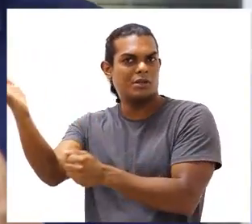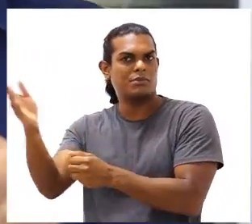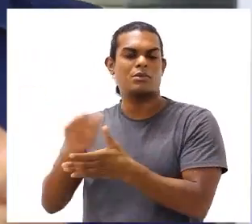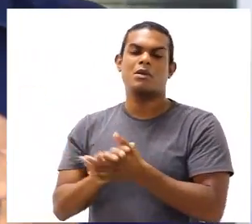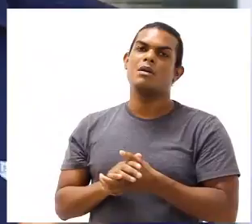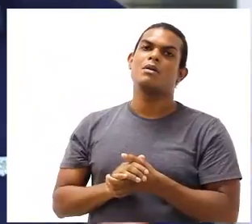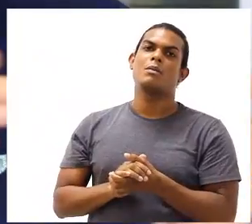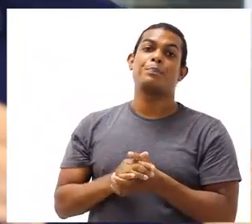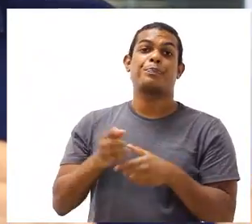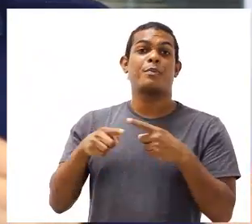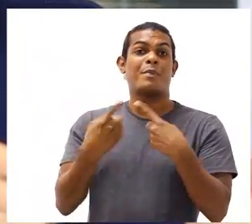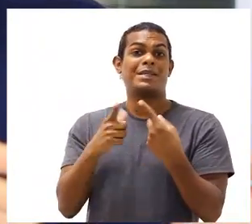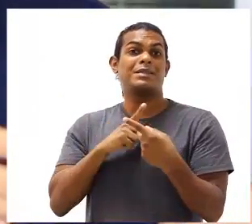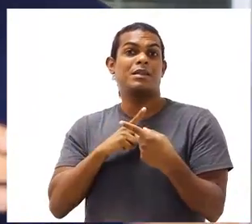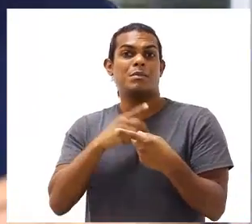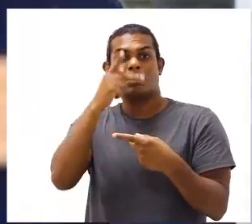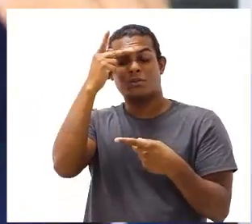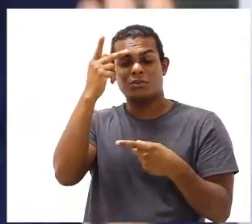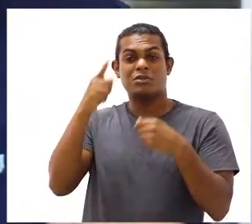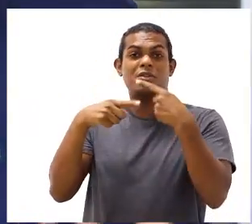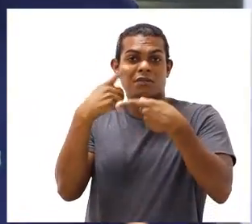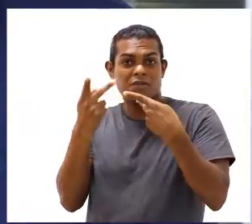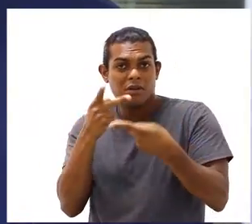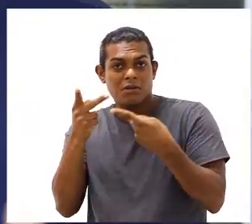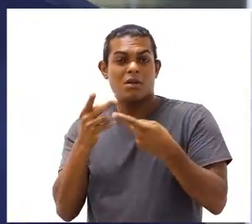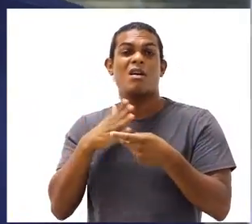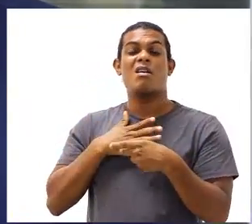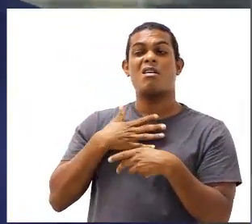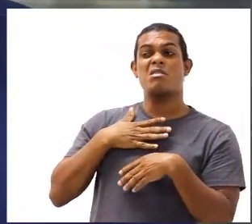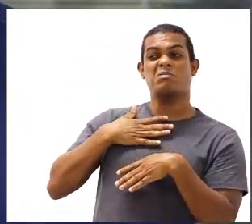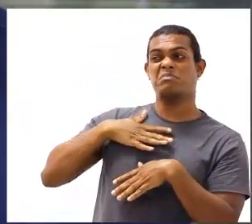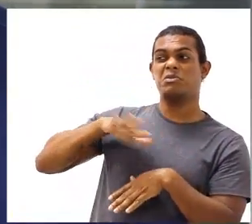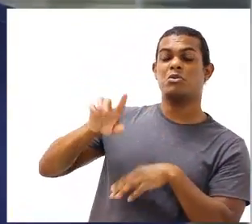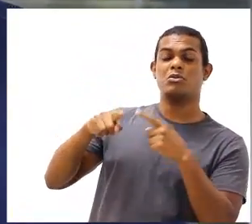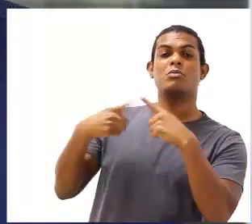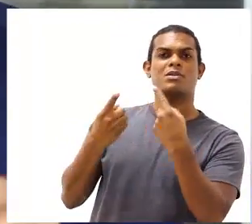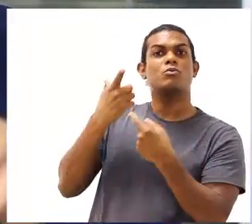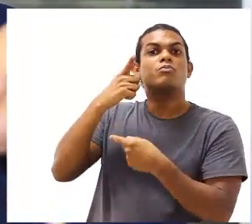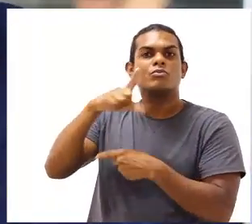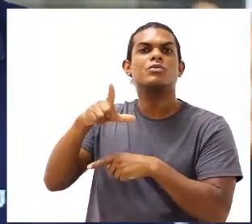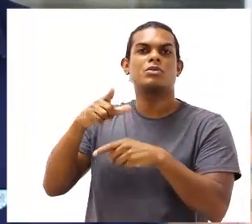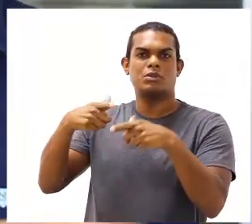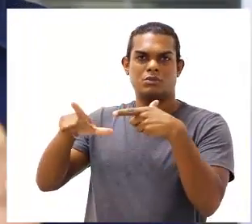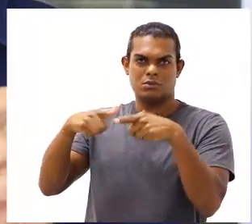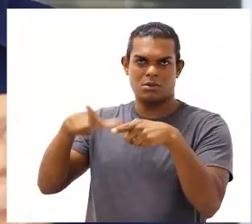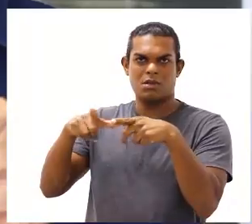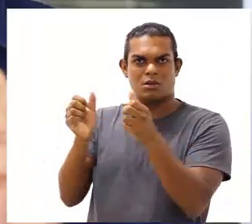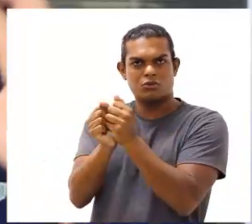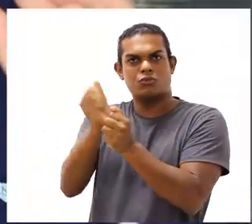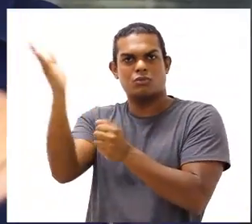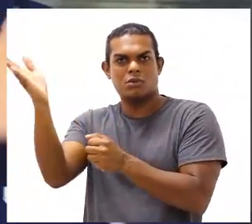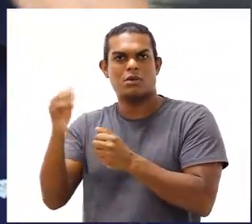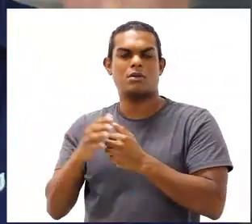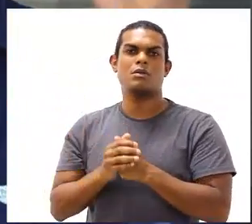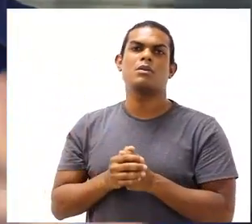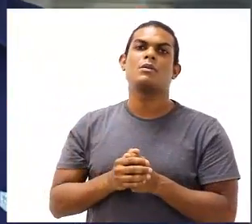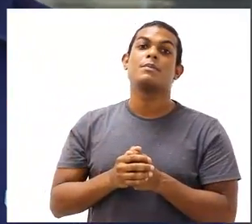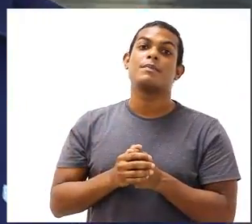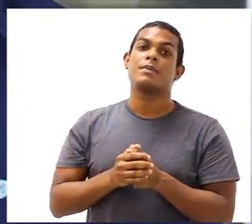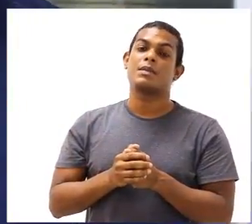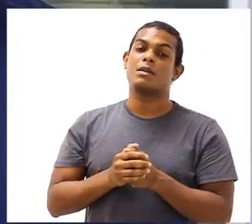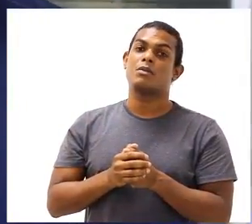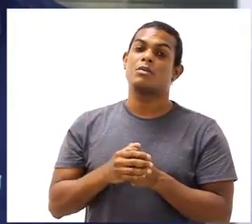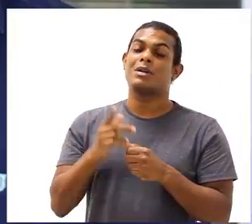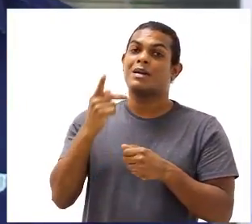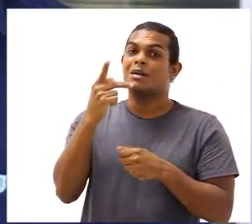pessoa, mas eu respeito. E eu gosto de trabalhar com a pessoa. Então, esse processo de escolha dá o resultado melhor